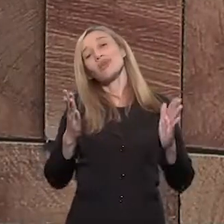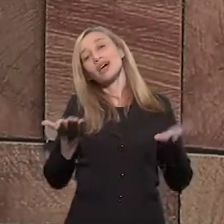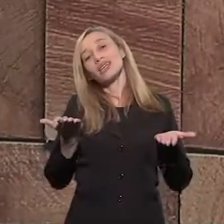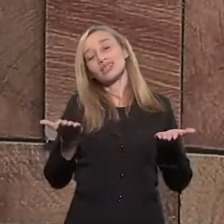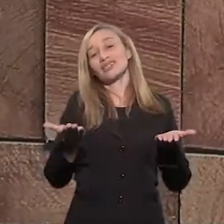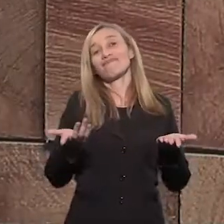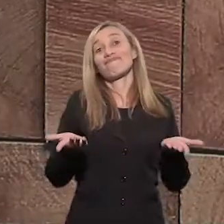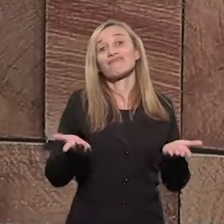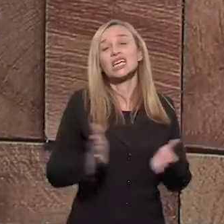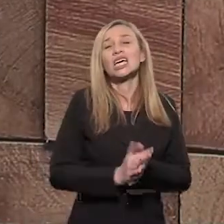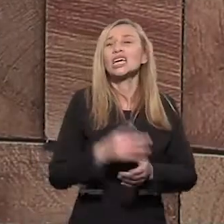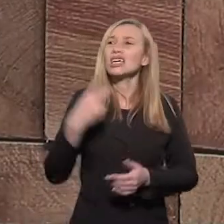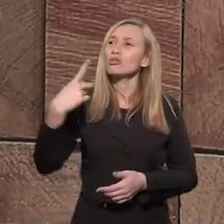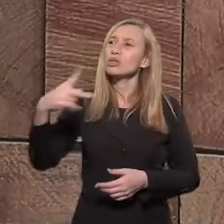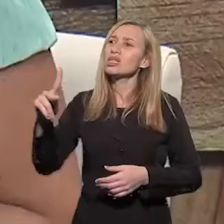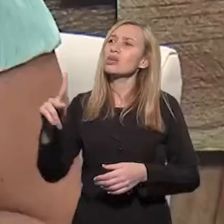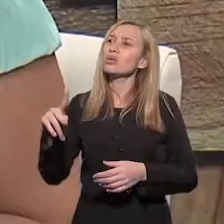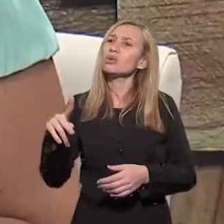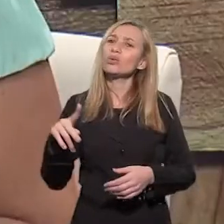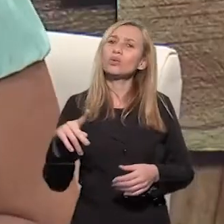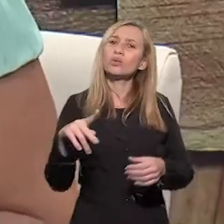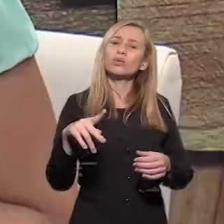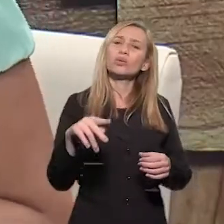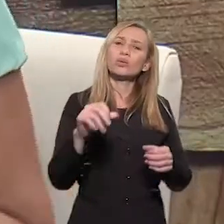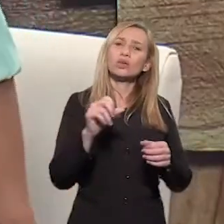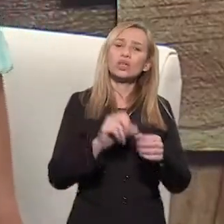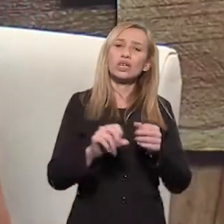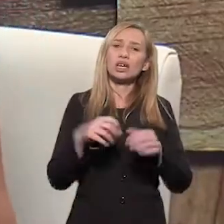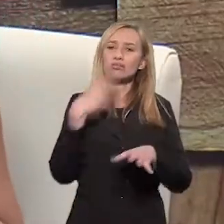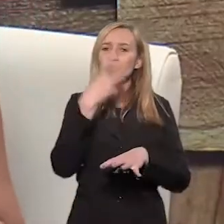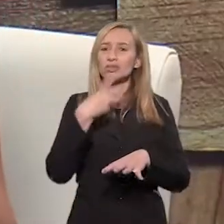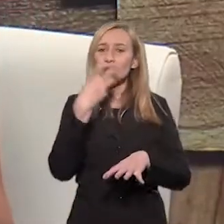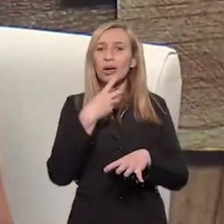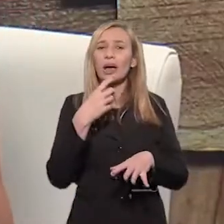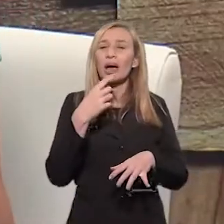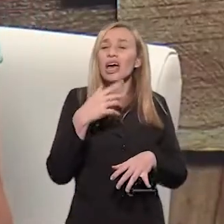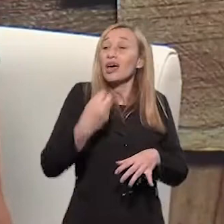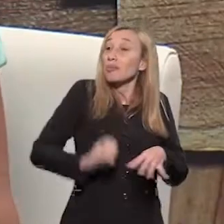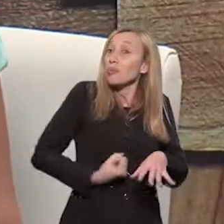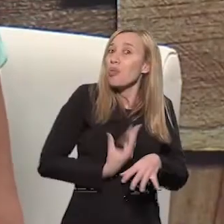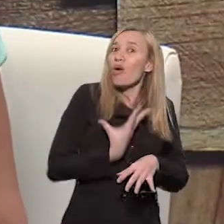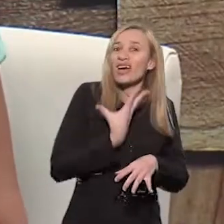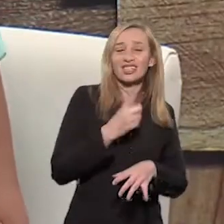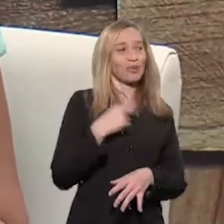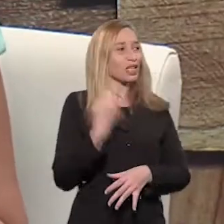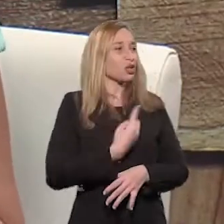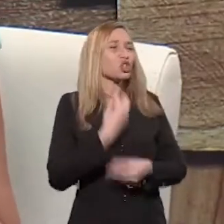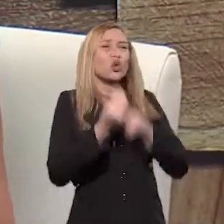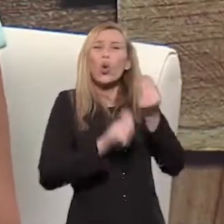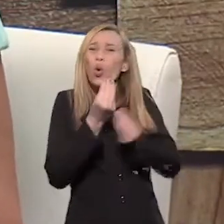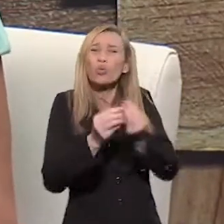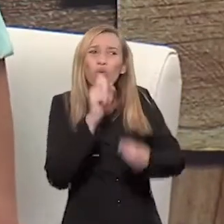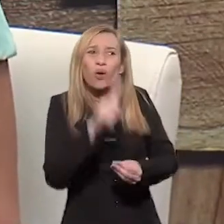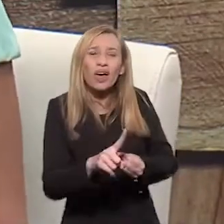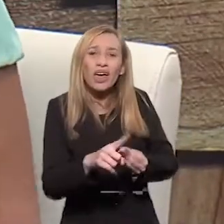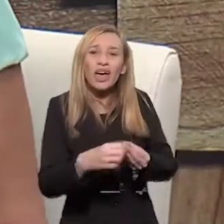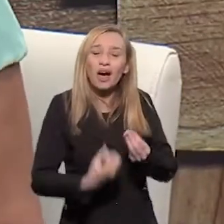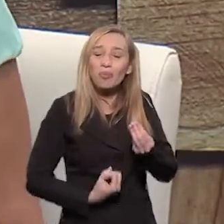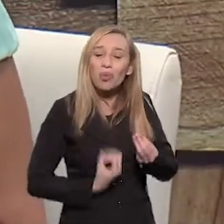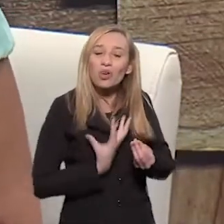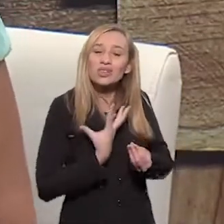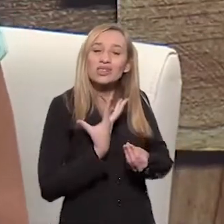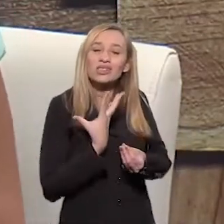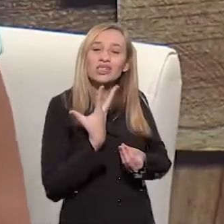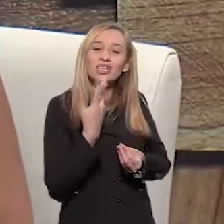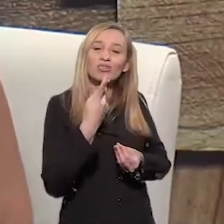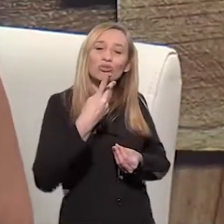eu quis de uma forma precisa. E a sua composição soa pra gente muito poética. Como é que é a